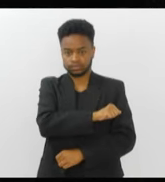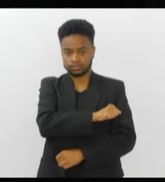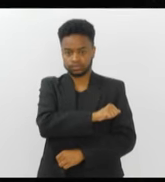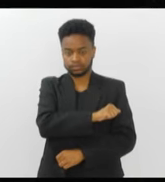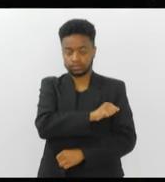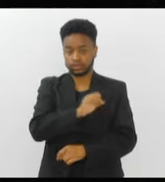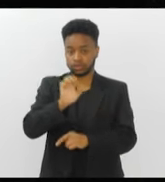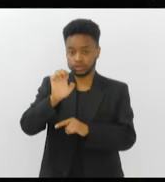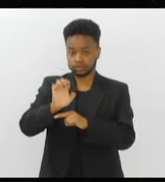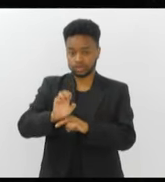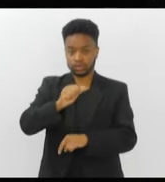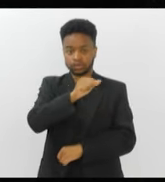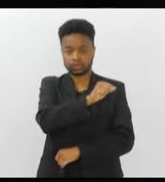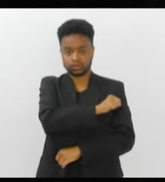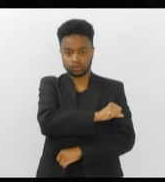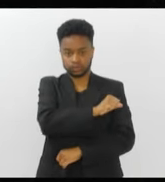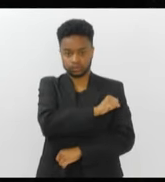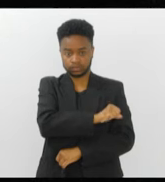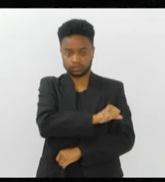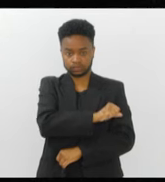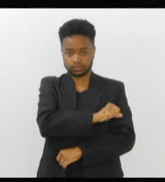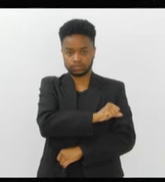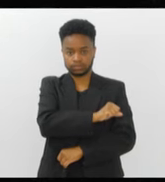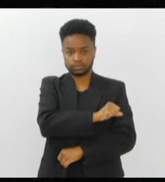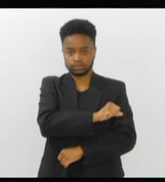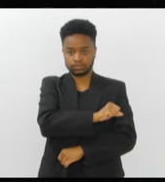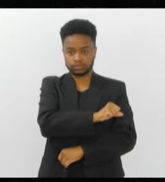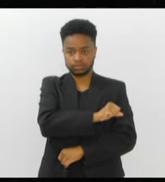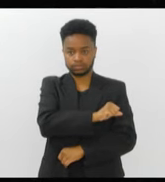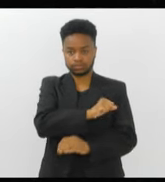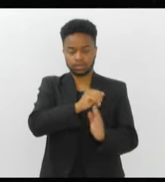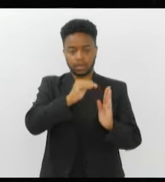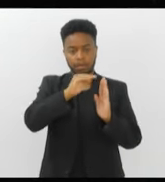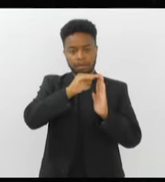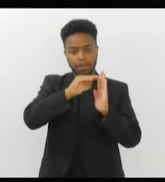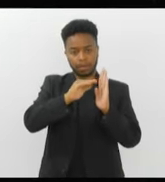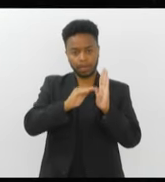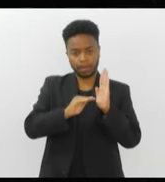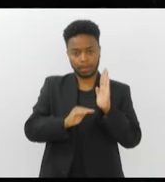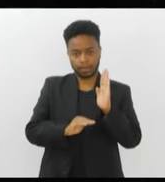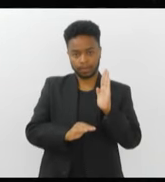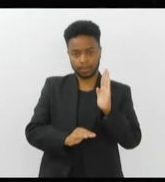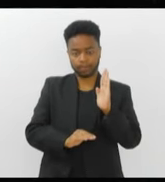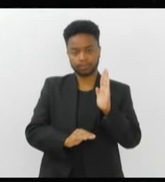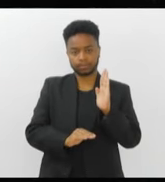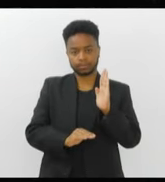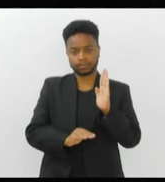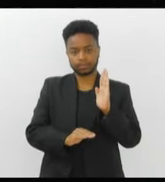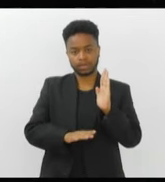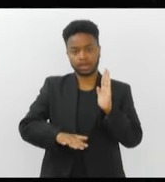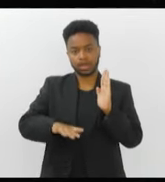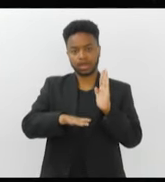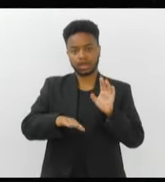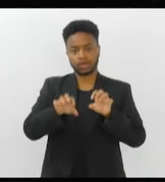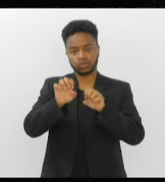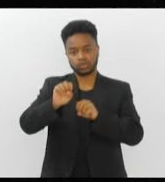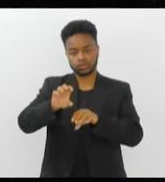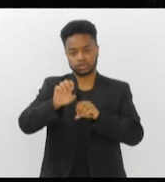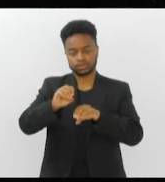Estado do Rio volta para as últimas posições na educação.